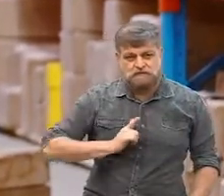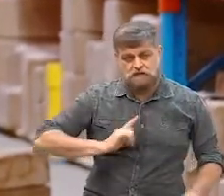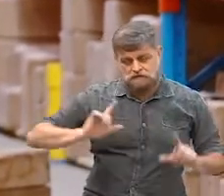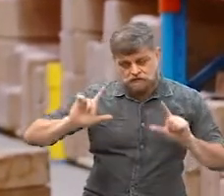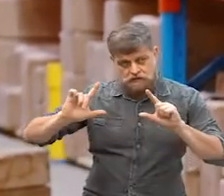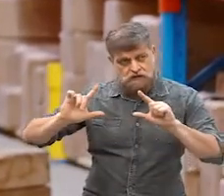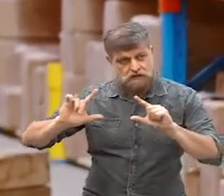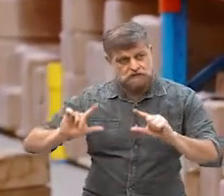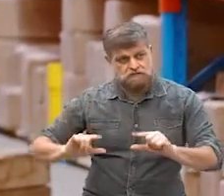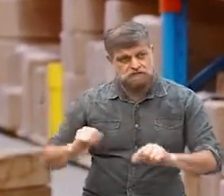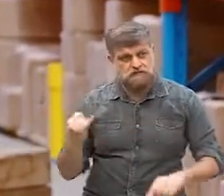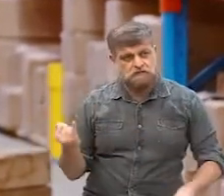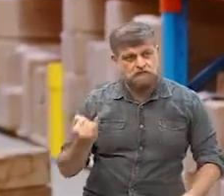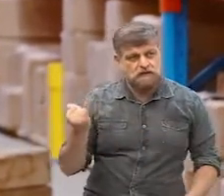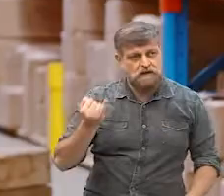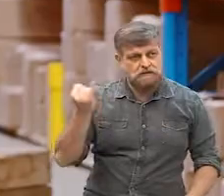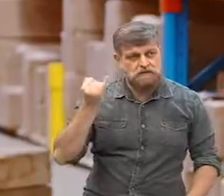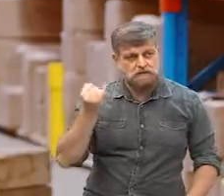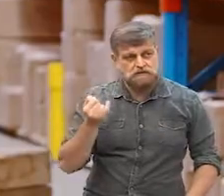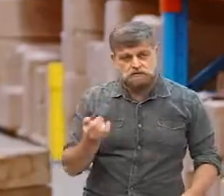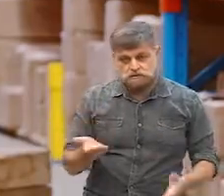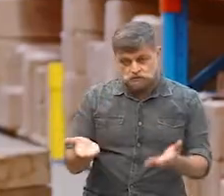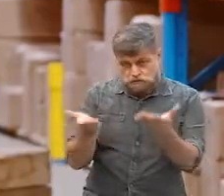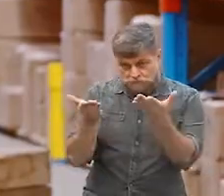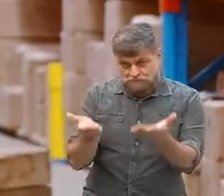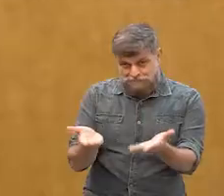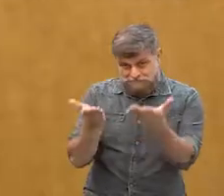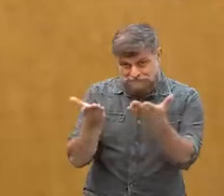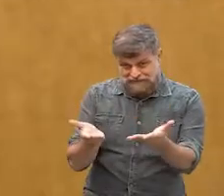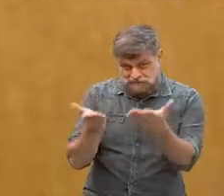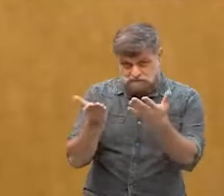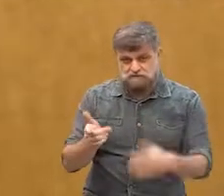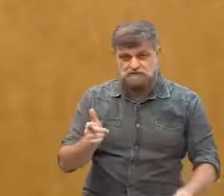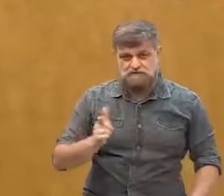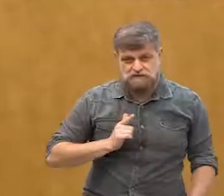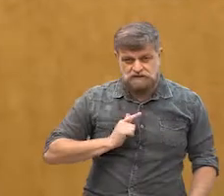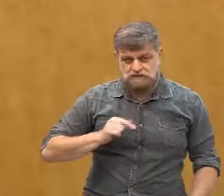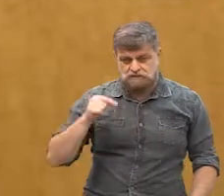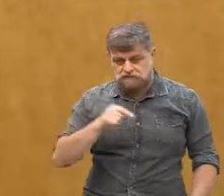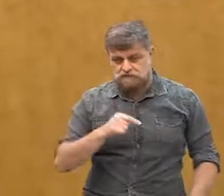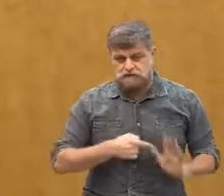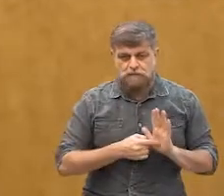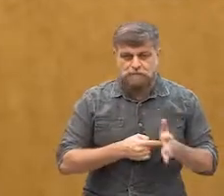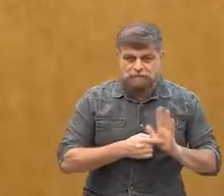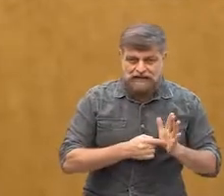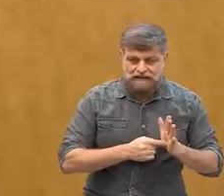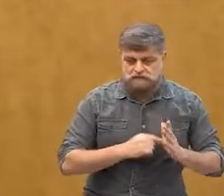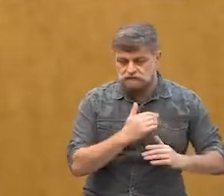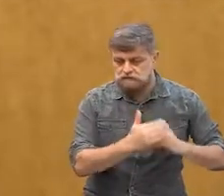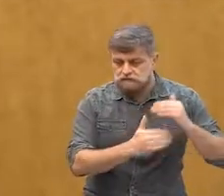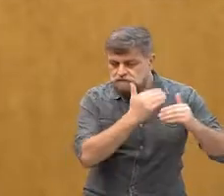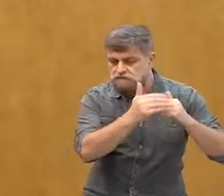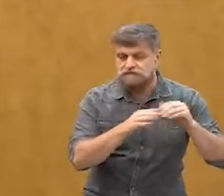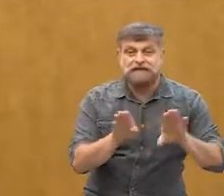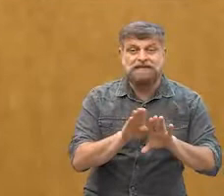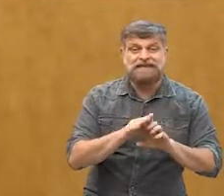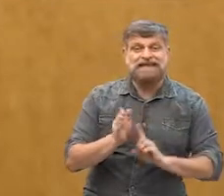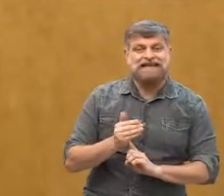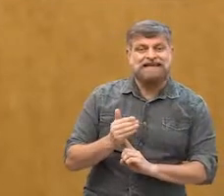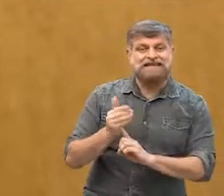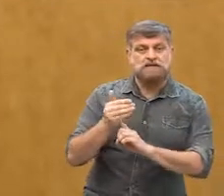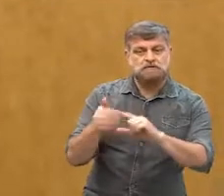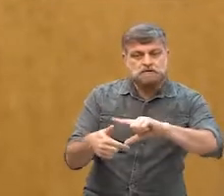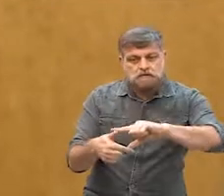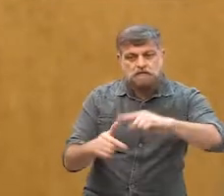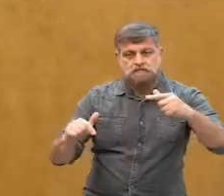bastante significativa no peso das embalagens. Então, houve desenvolvimento de máquinas, novas tecnologias,